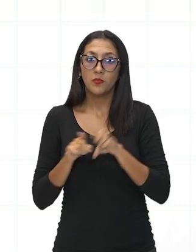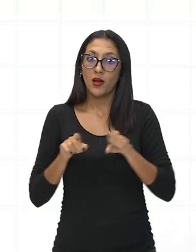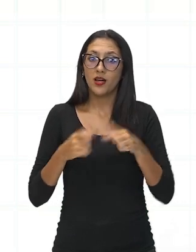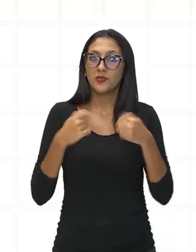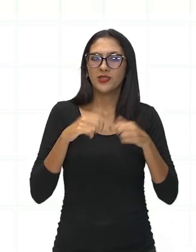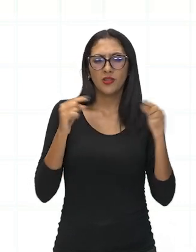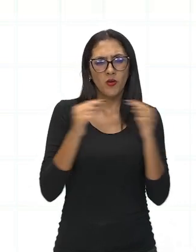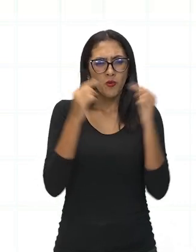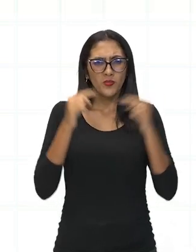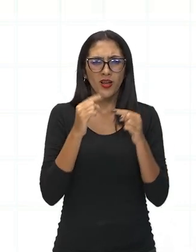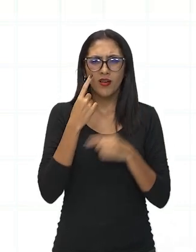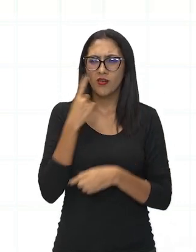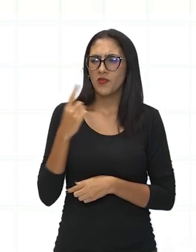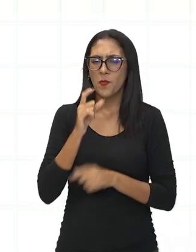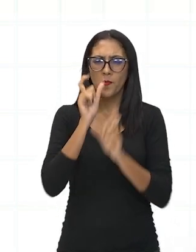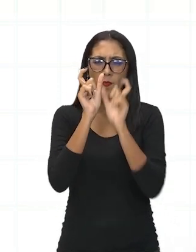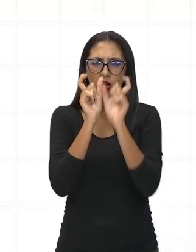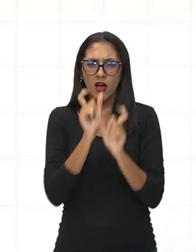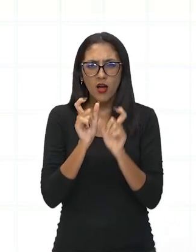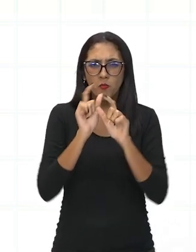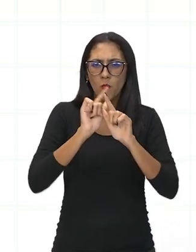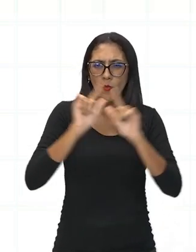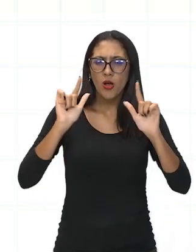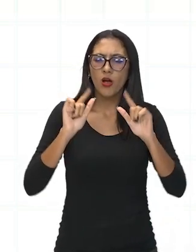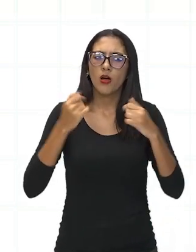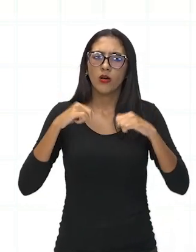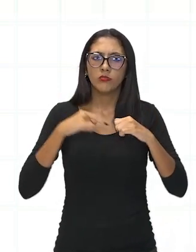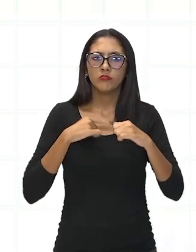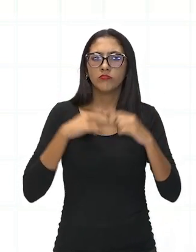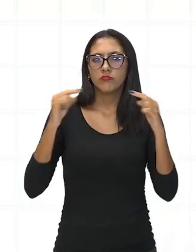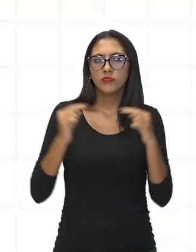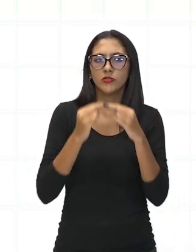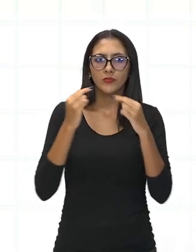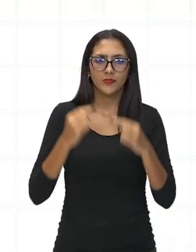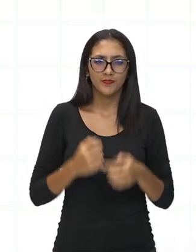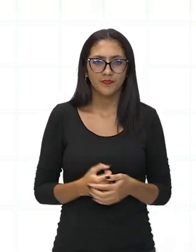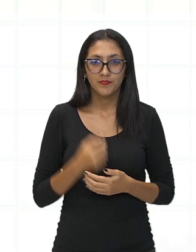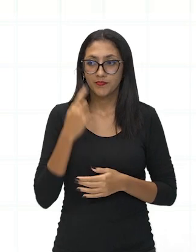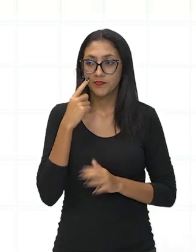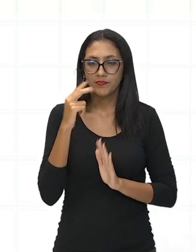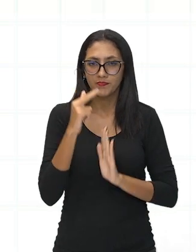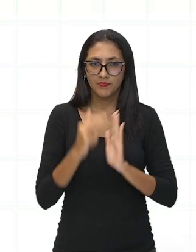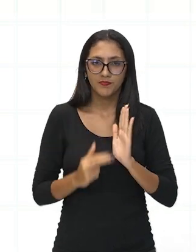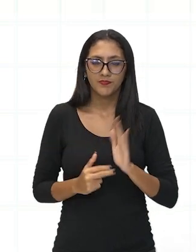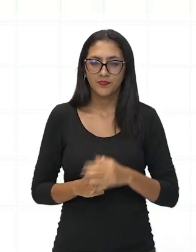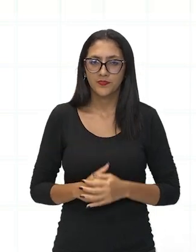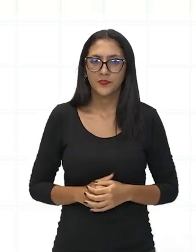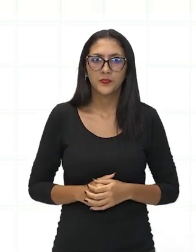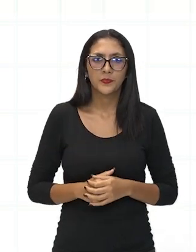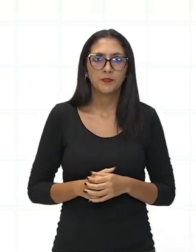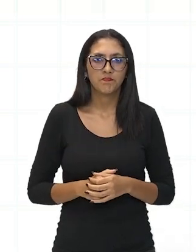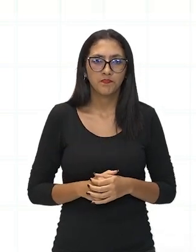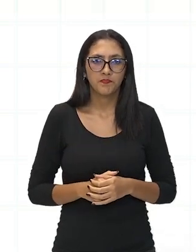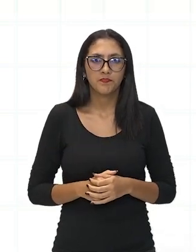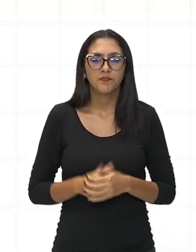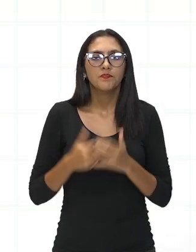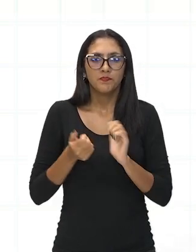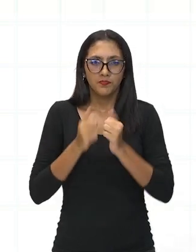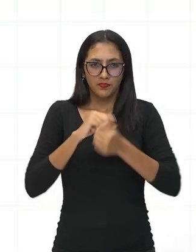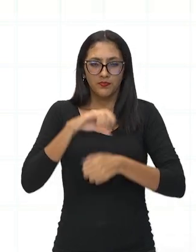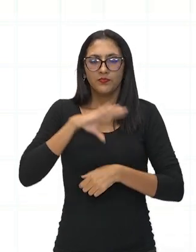verbais corretos, certo? Então, in January 2014, então, em janeiro